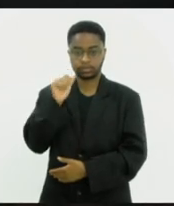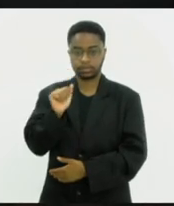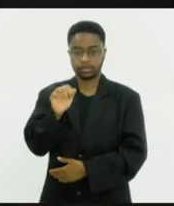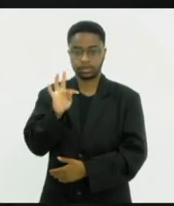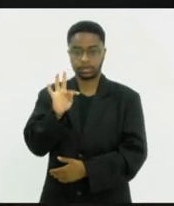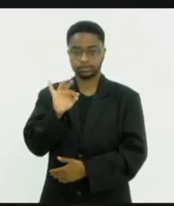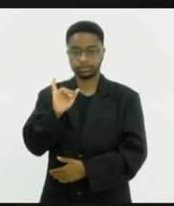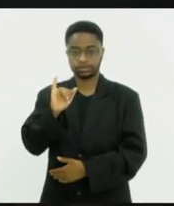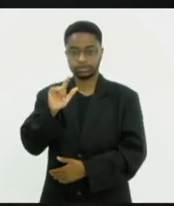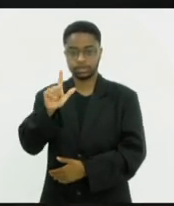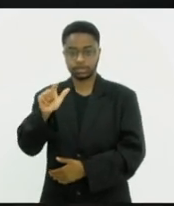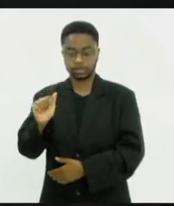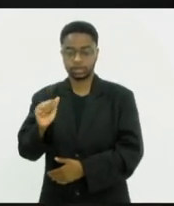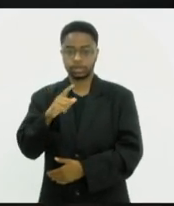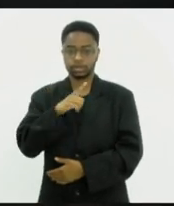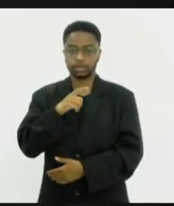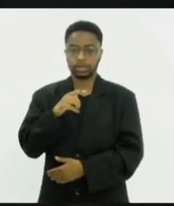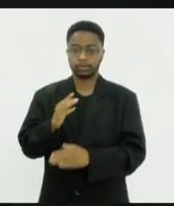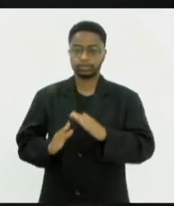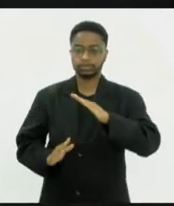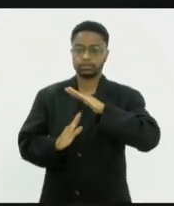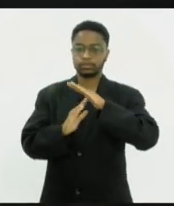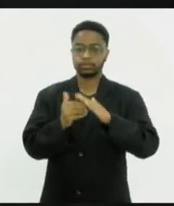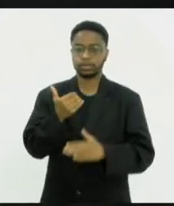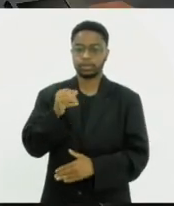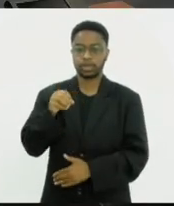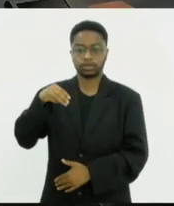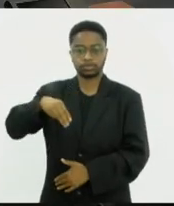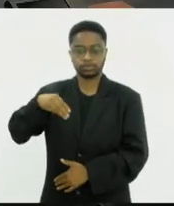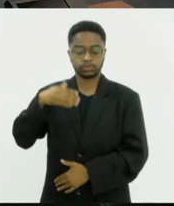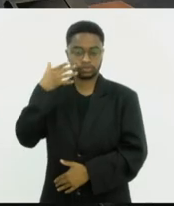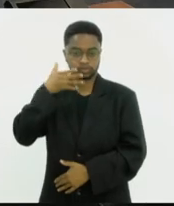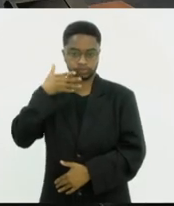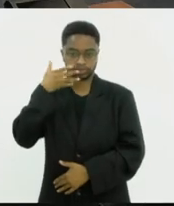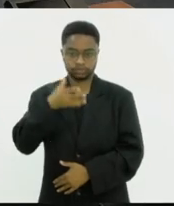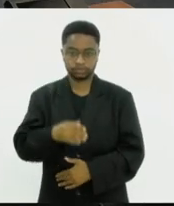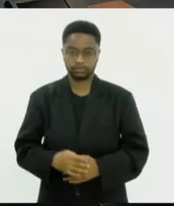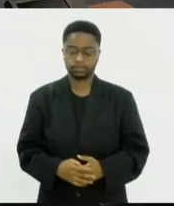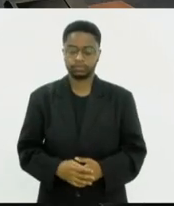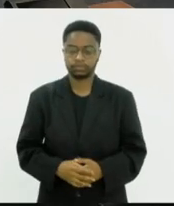Átila Nunes, que dispõe de 10 minutos.